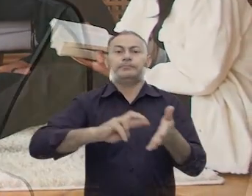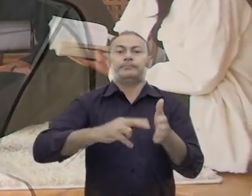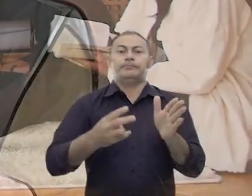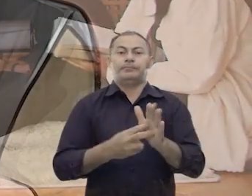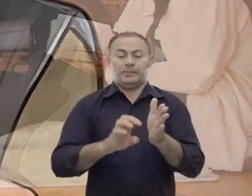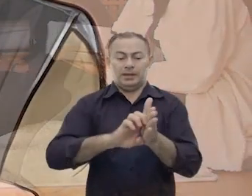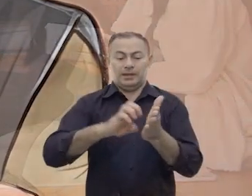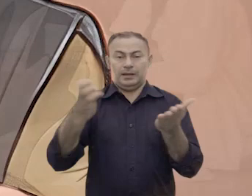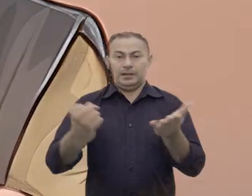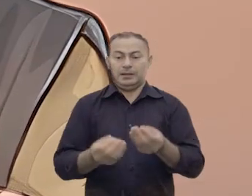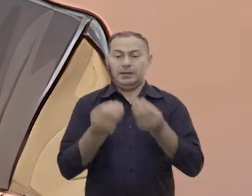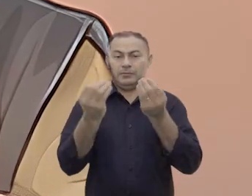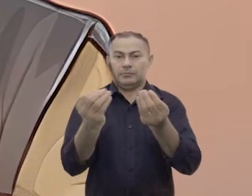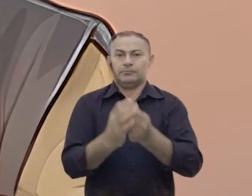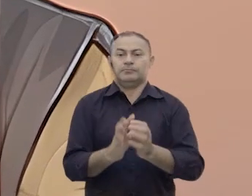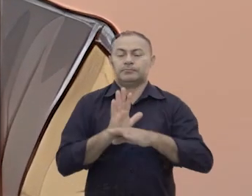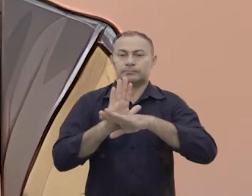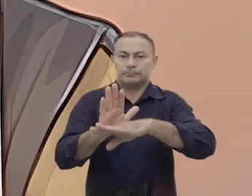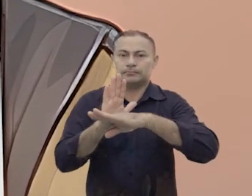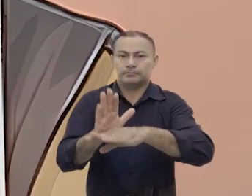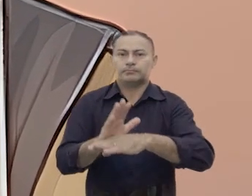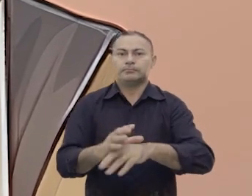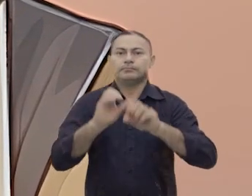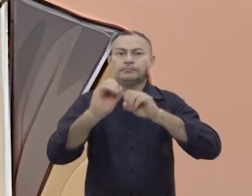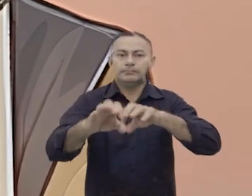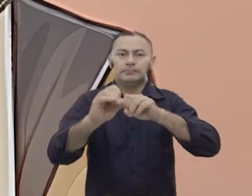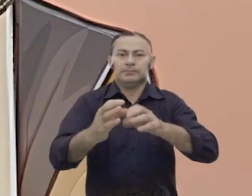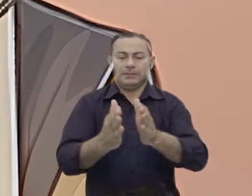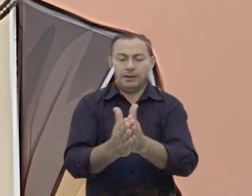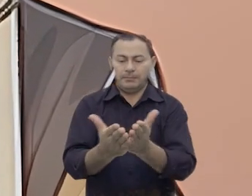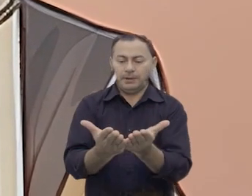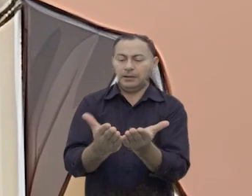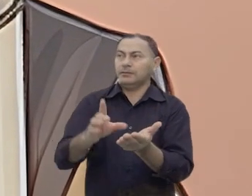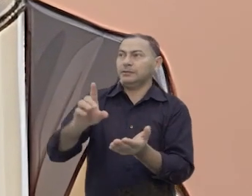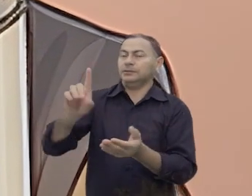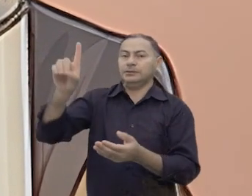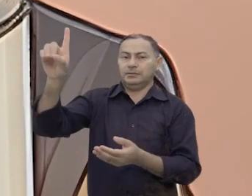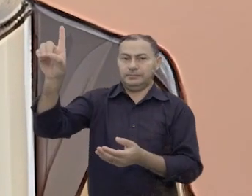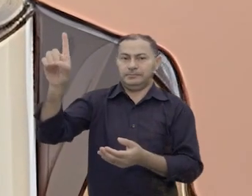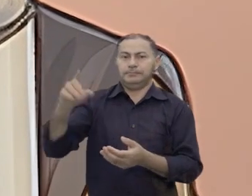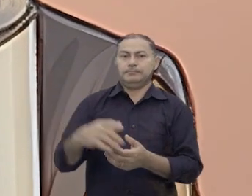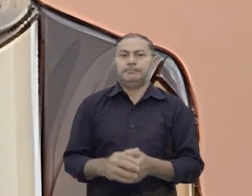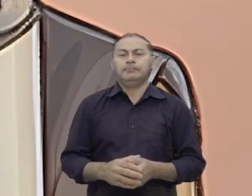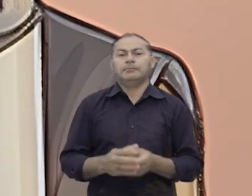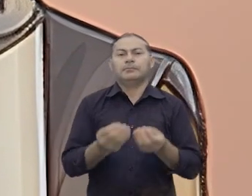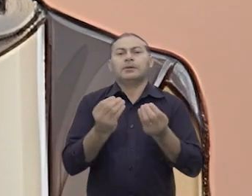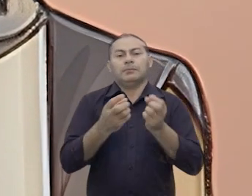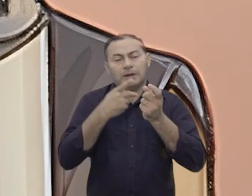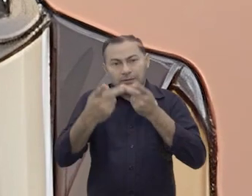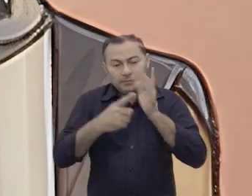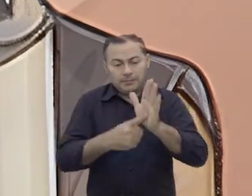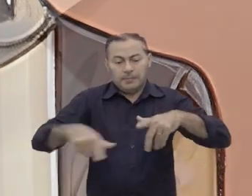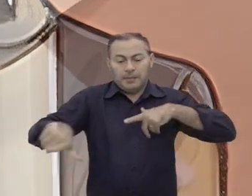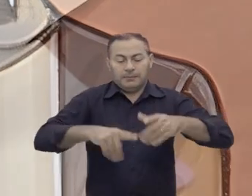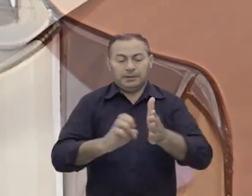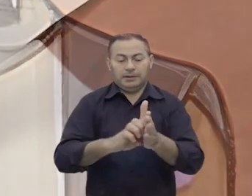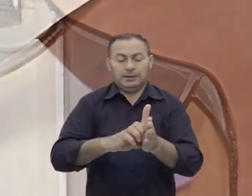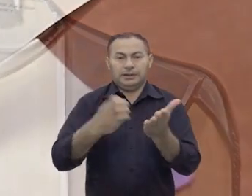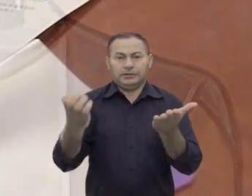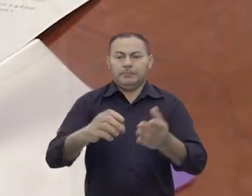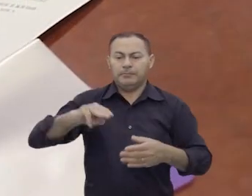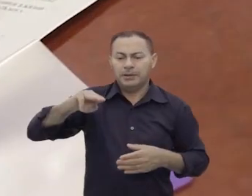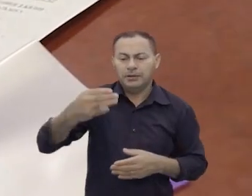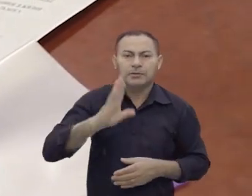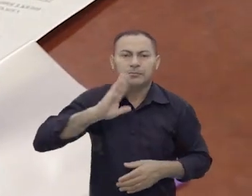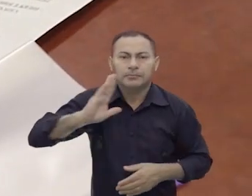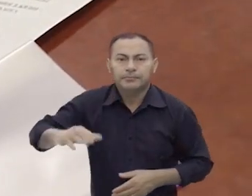Esdras. Isso quer dizer que Esdras deu uma grande contribuição ao ensino da palavra de Deus. Como resultado do trabalho